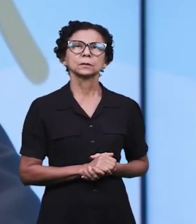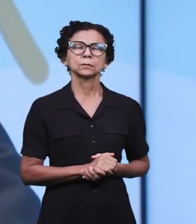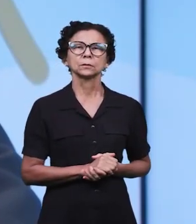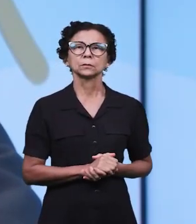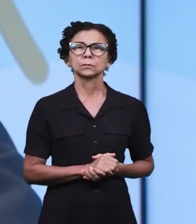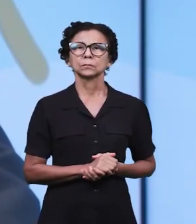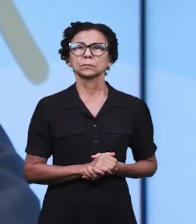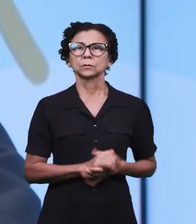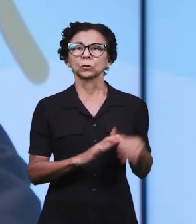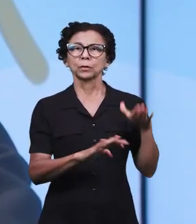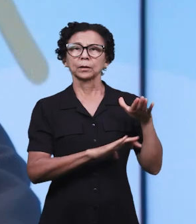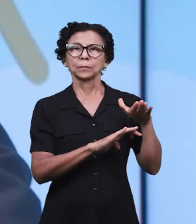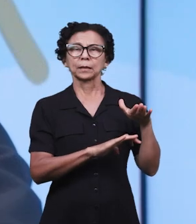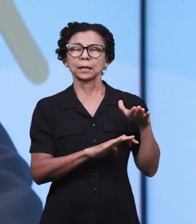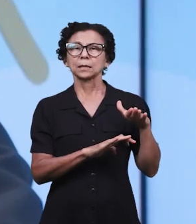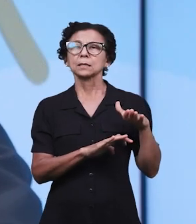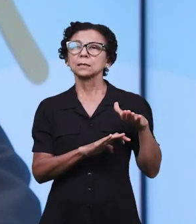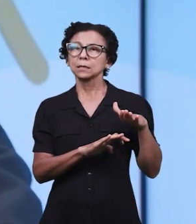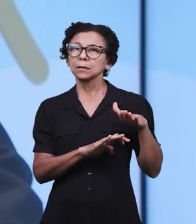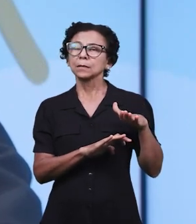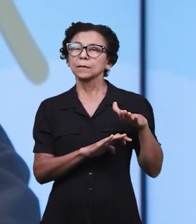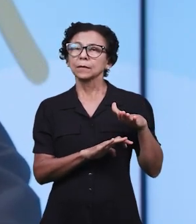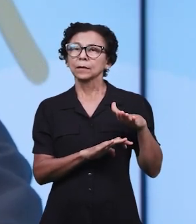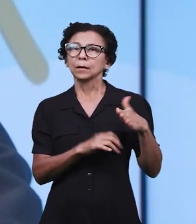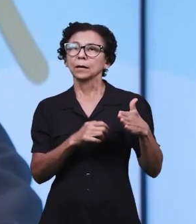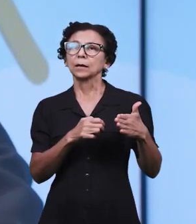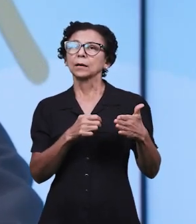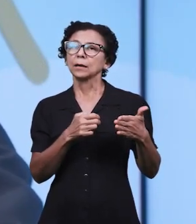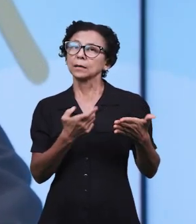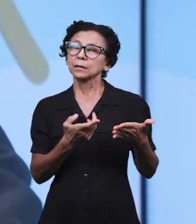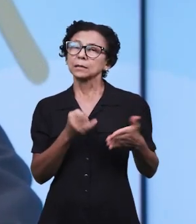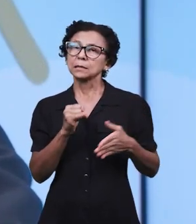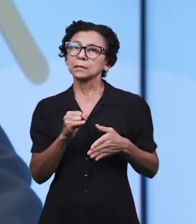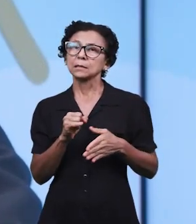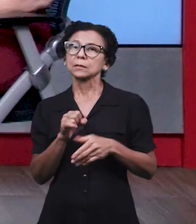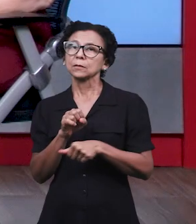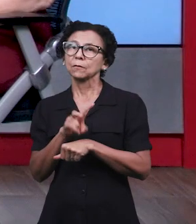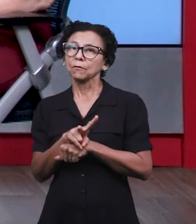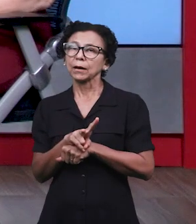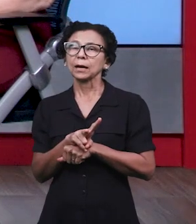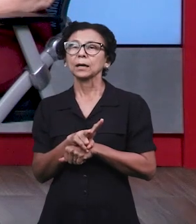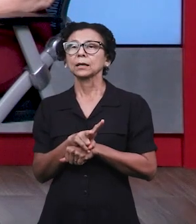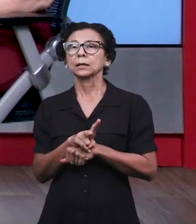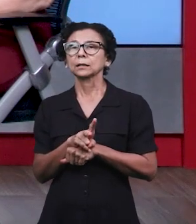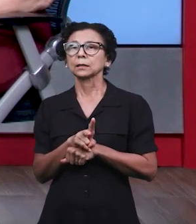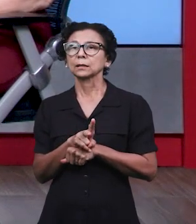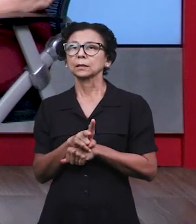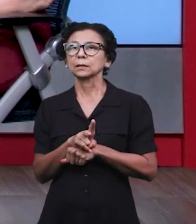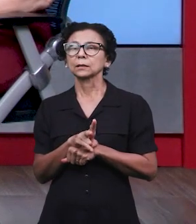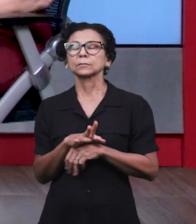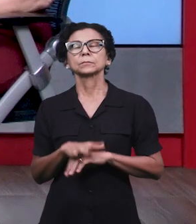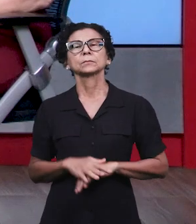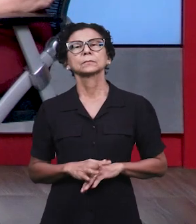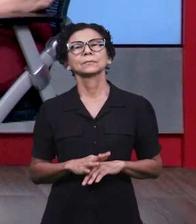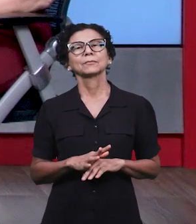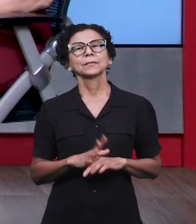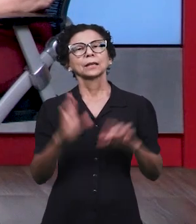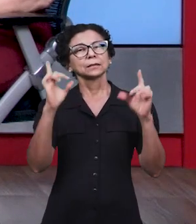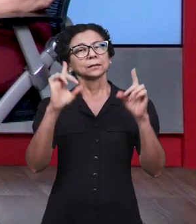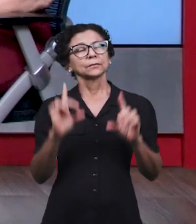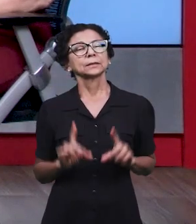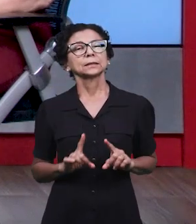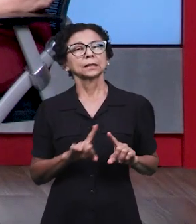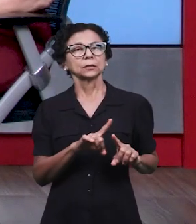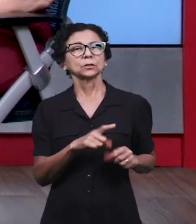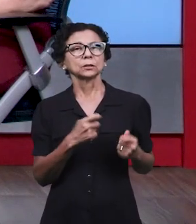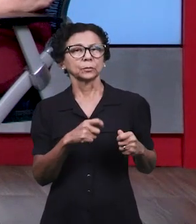5%. Ela pode, então, solicitar essa vaga para ela? Precisa solicitar. Nós, como brasileiros, às vezes nós ficamos muito